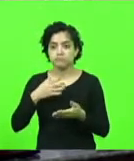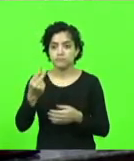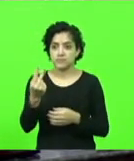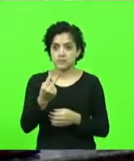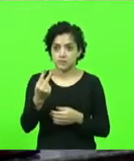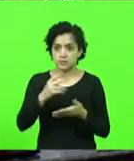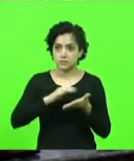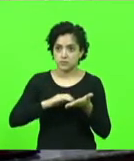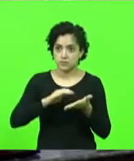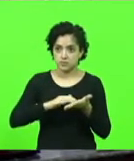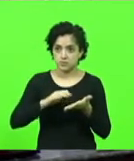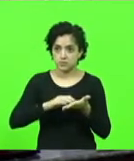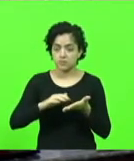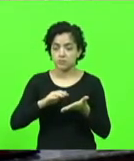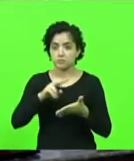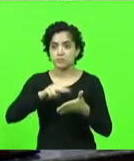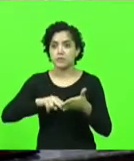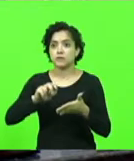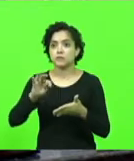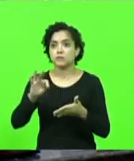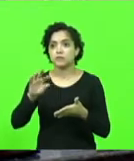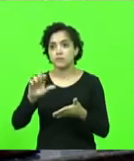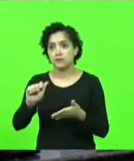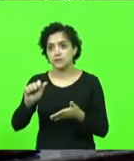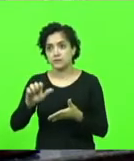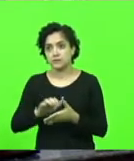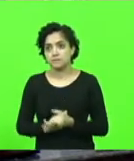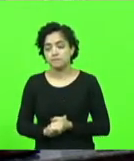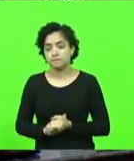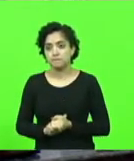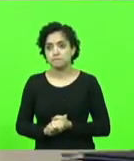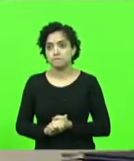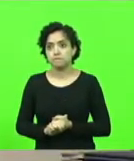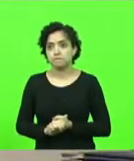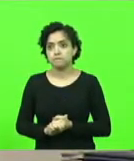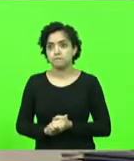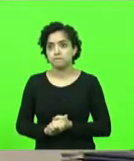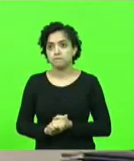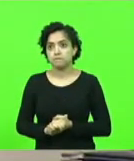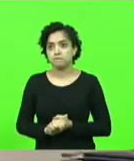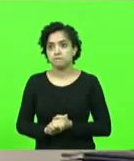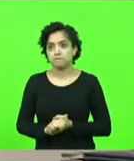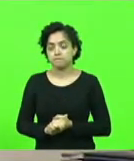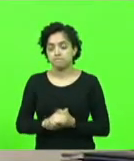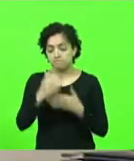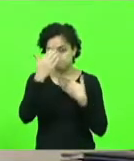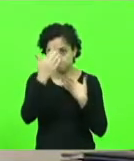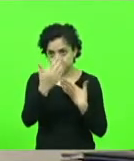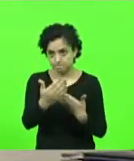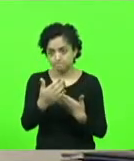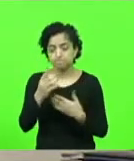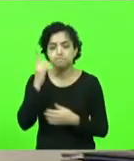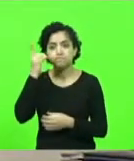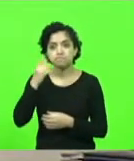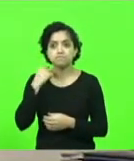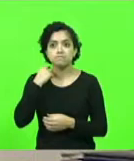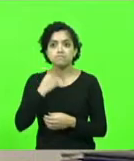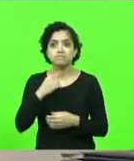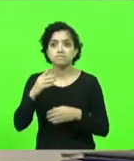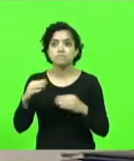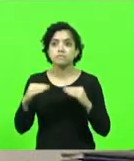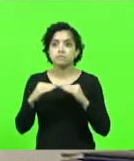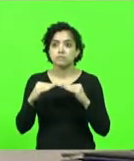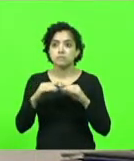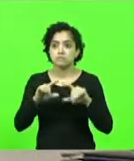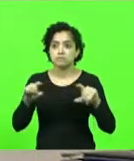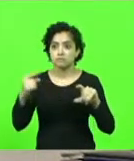2º secretario lavro o presente ato era esse é o presidente Obrigado Deputado Silvio dreveck em consonância com